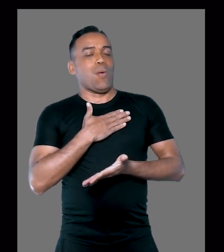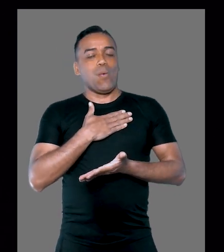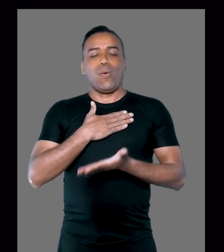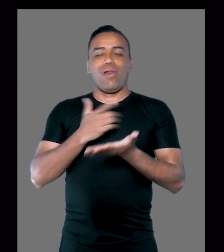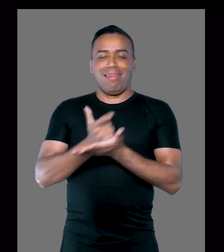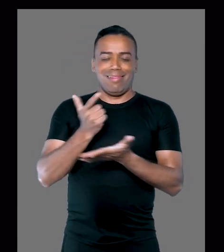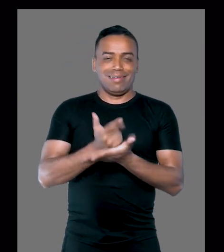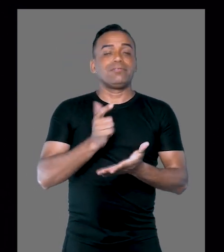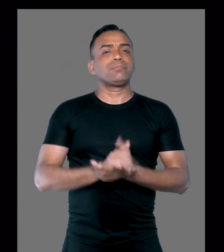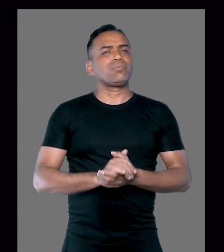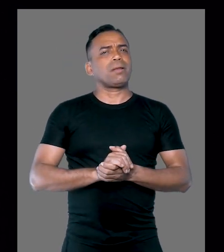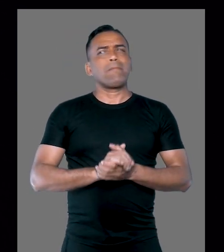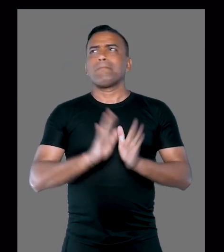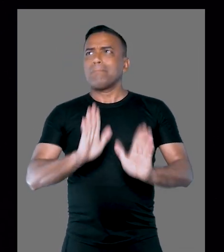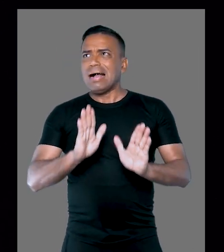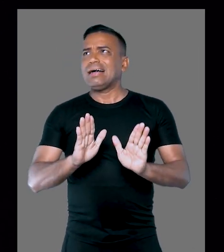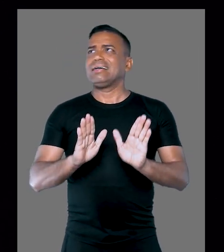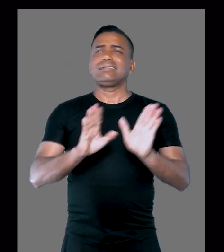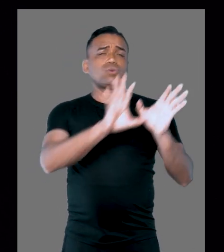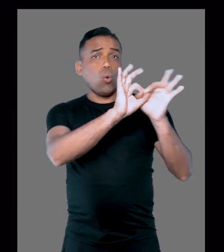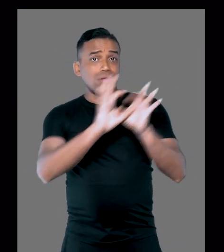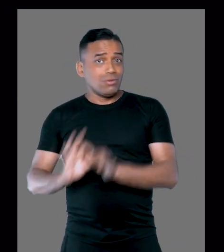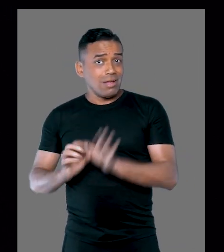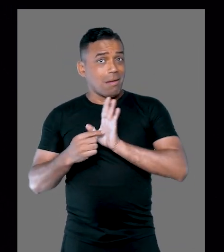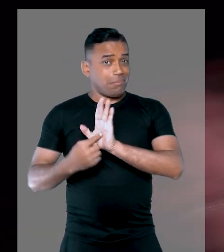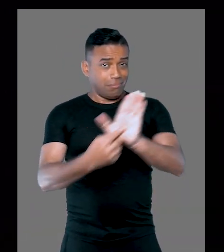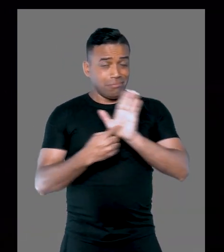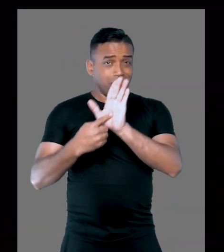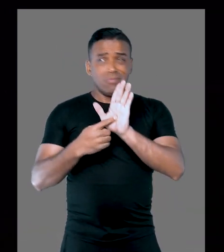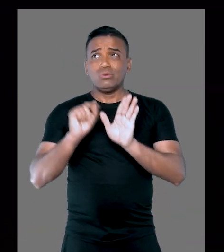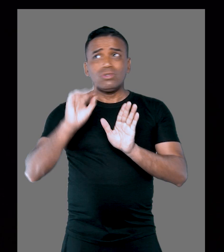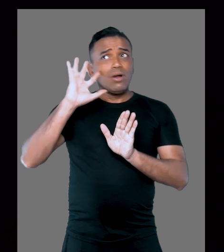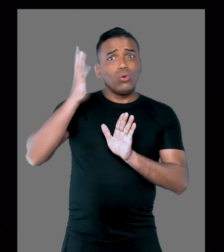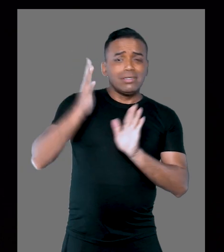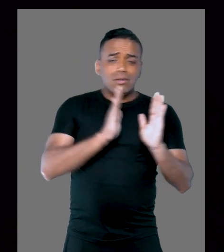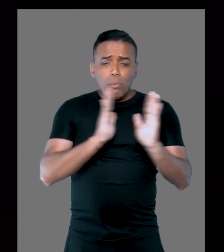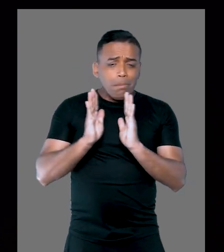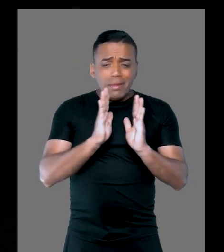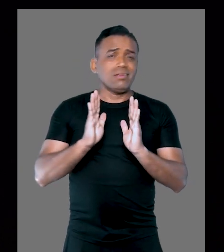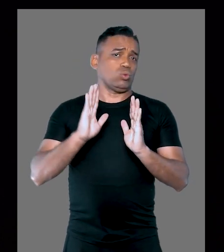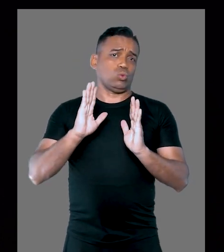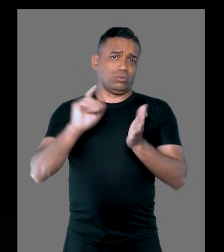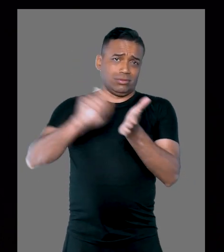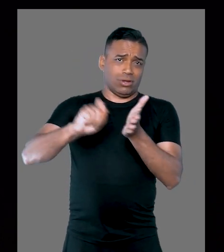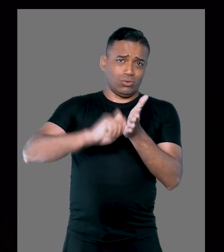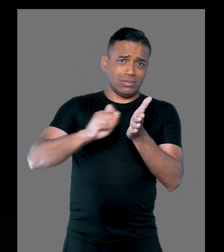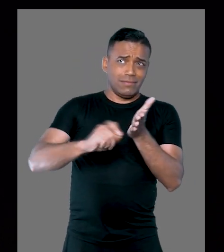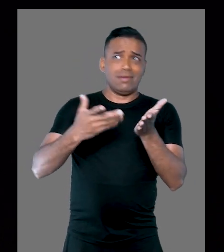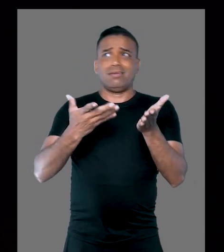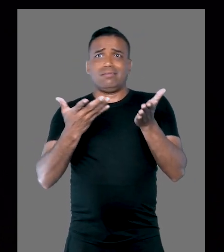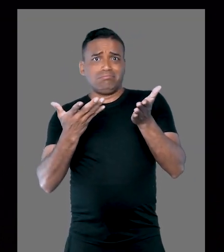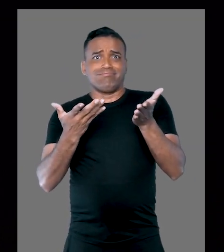Mas essas apresentações foram uma forma de contextualizar o que estava acontecendo naquele período, né?